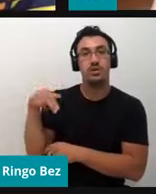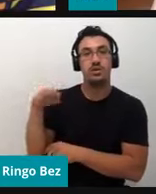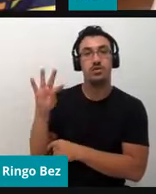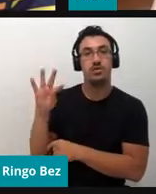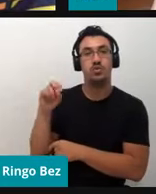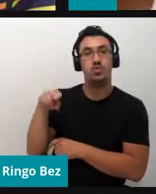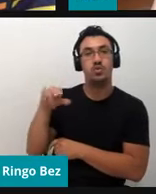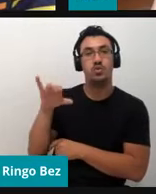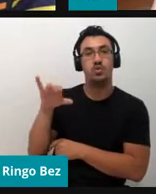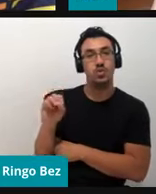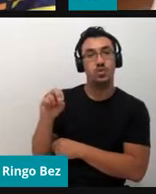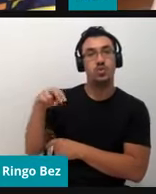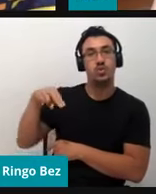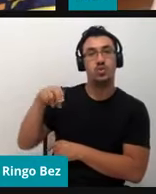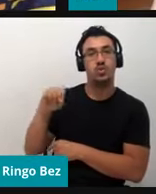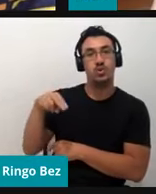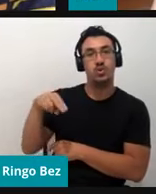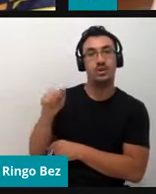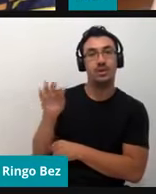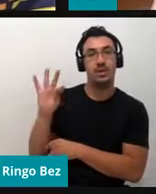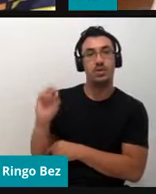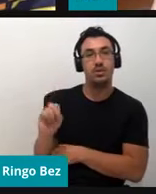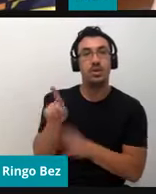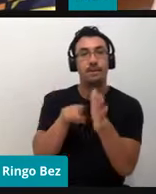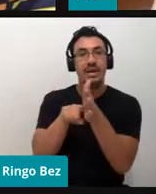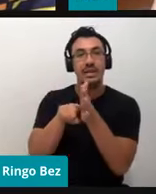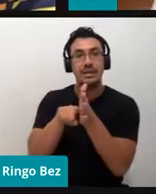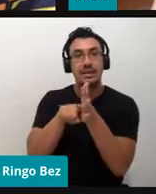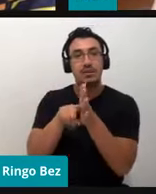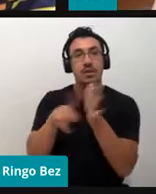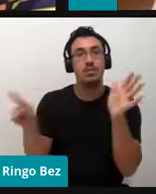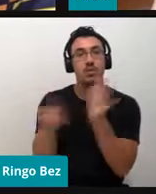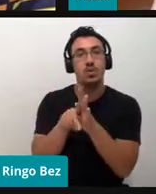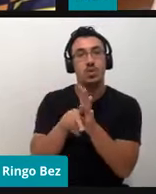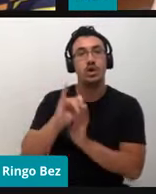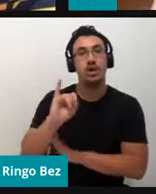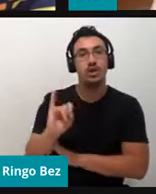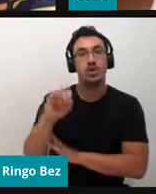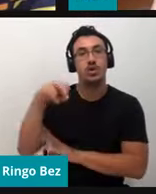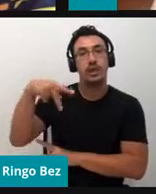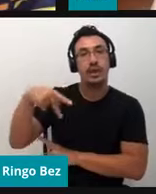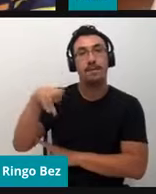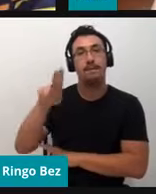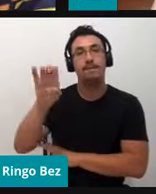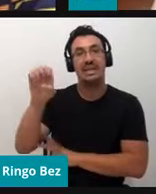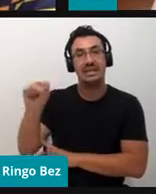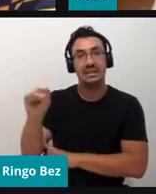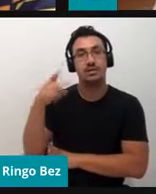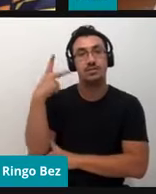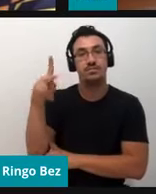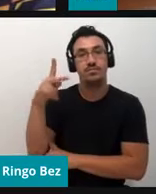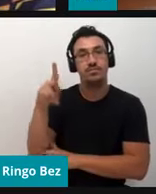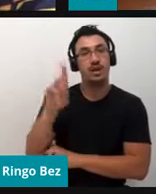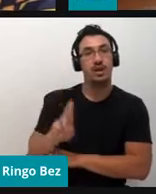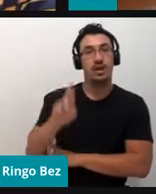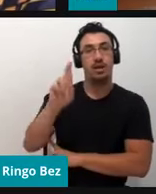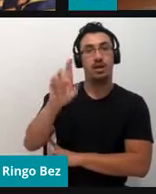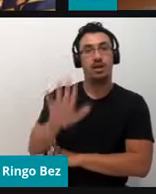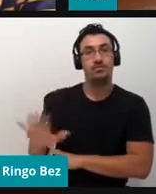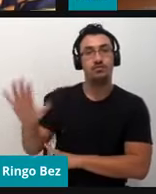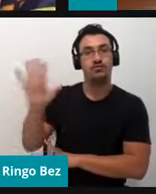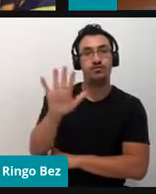né? Ele é um pesquisador do Instituto Nacional de Pesquisas Espaciais, é uma referência nesse assunto dos